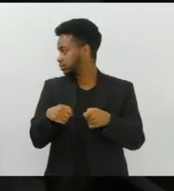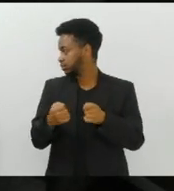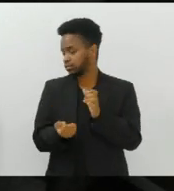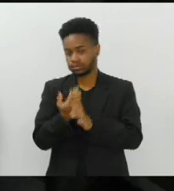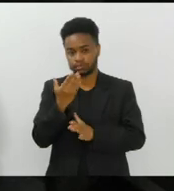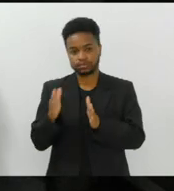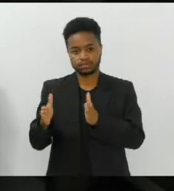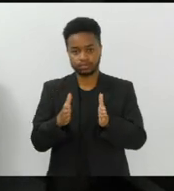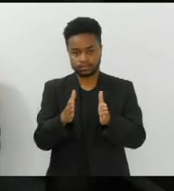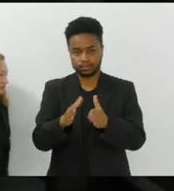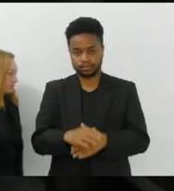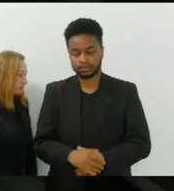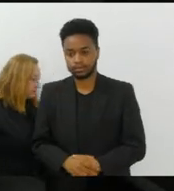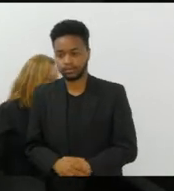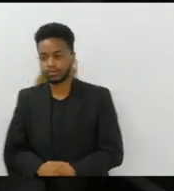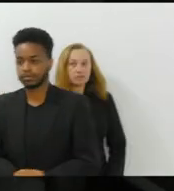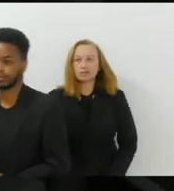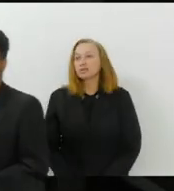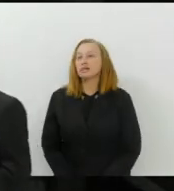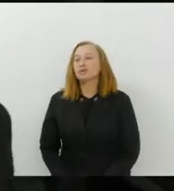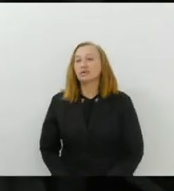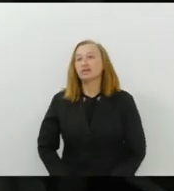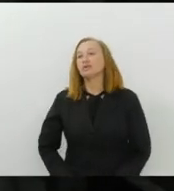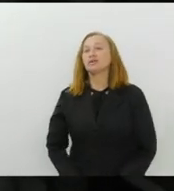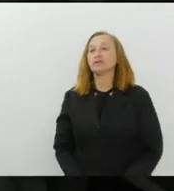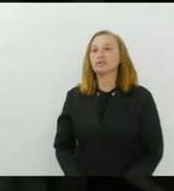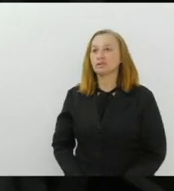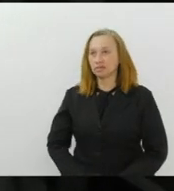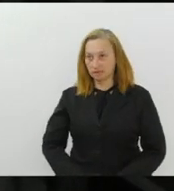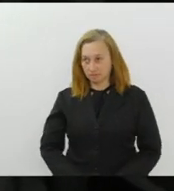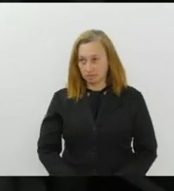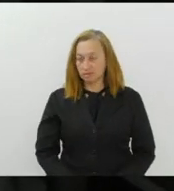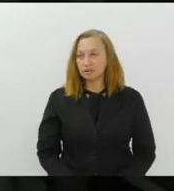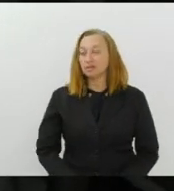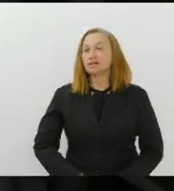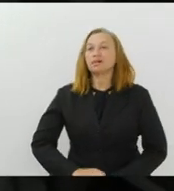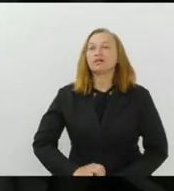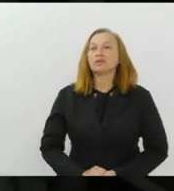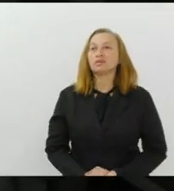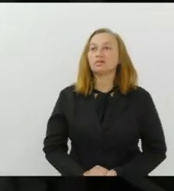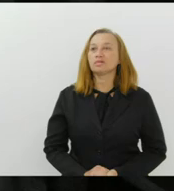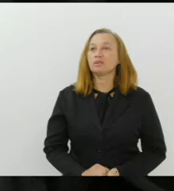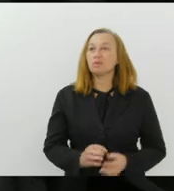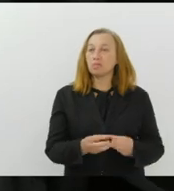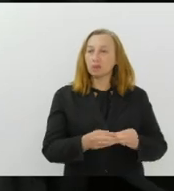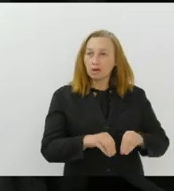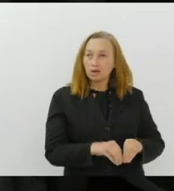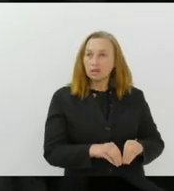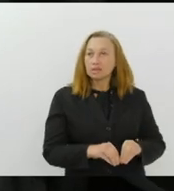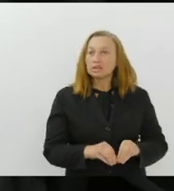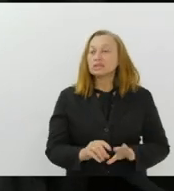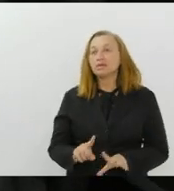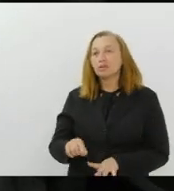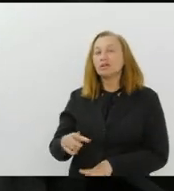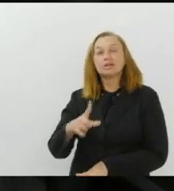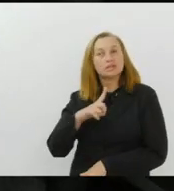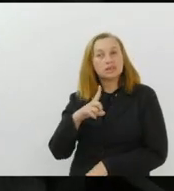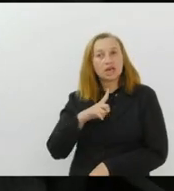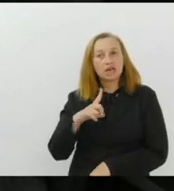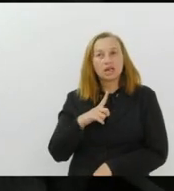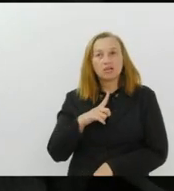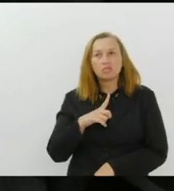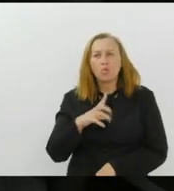caminhos para que isto seja esclarecido, seja devidamente planificado e, a partir disso, tenhamos